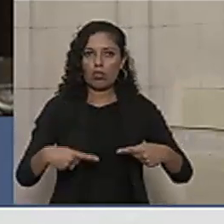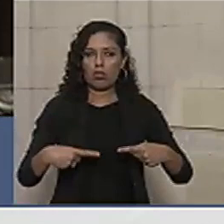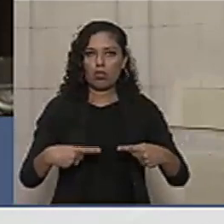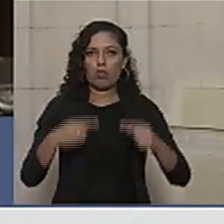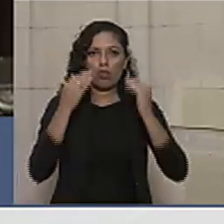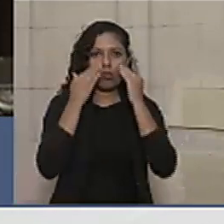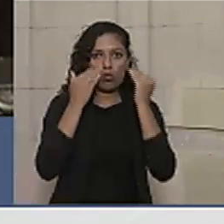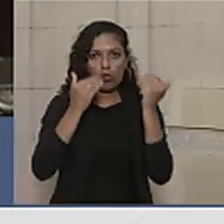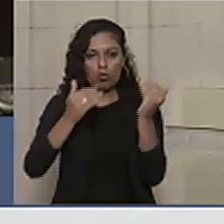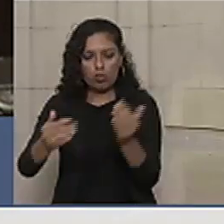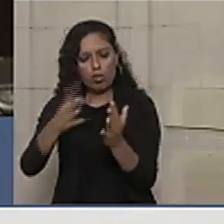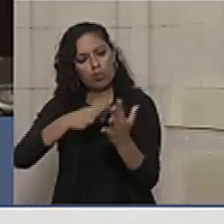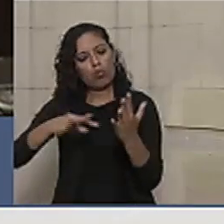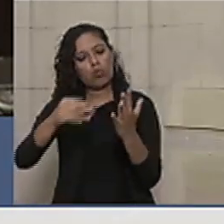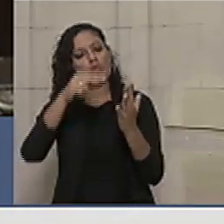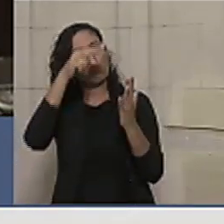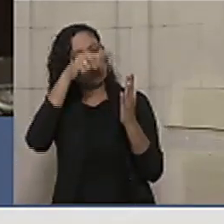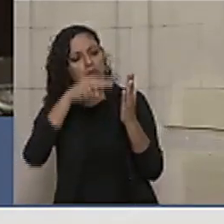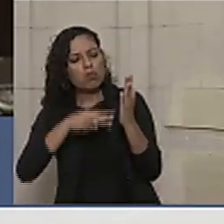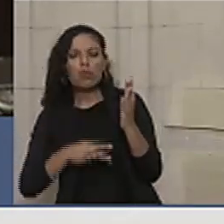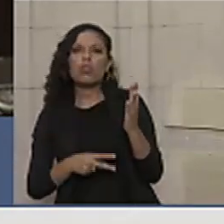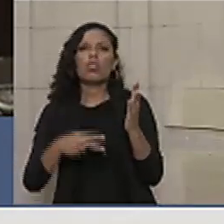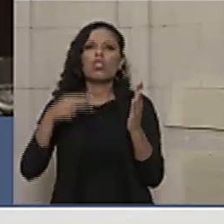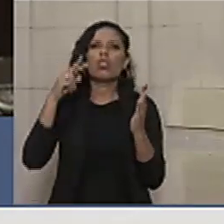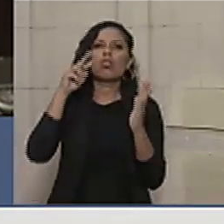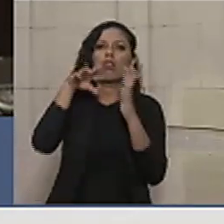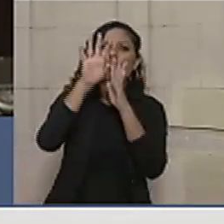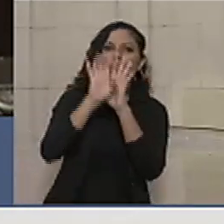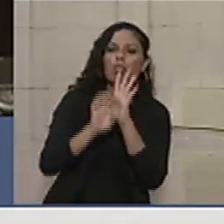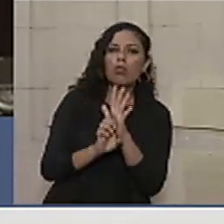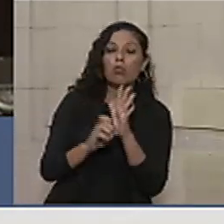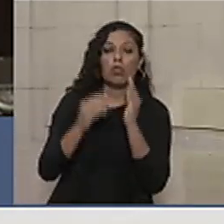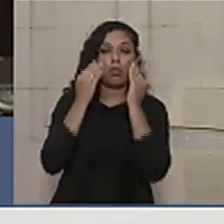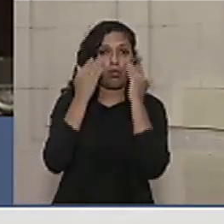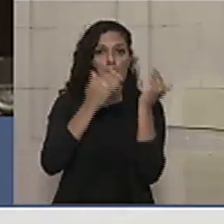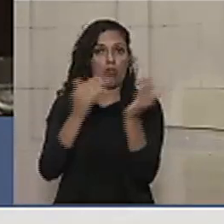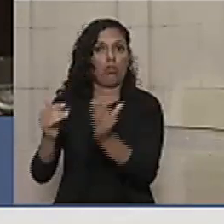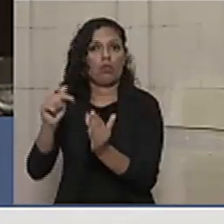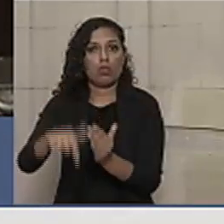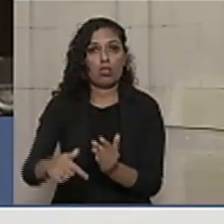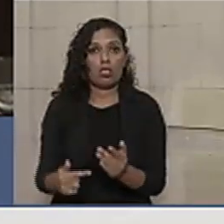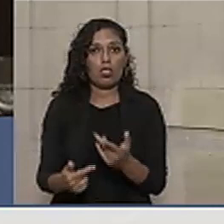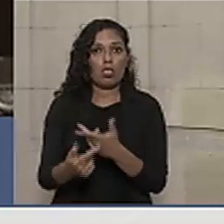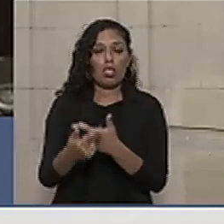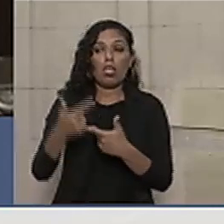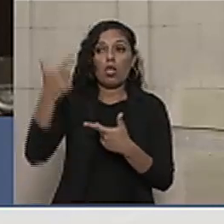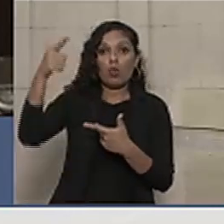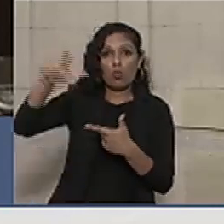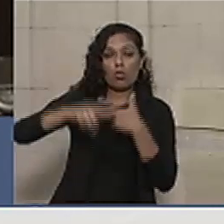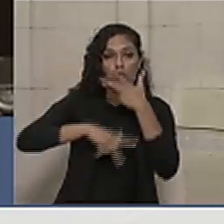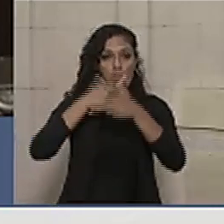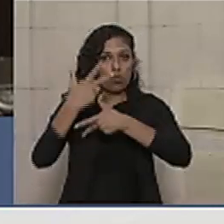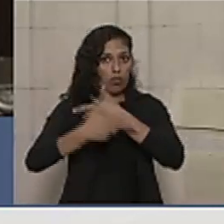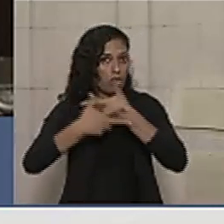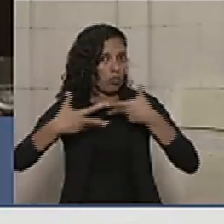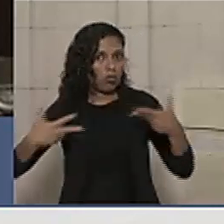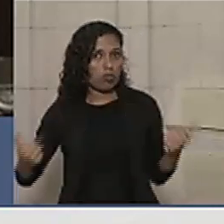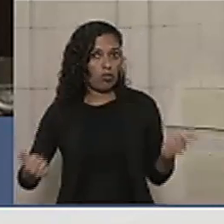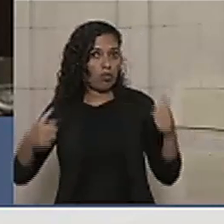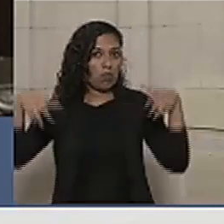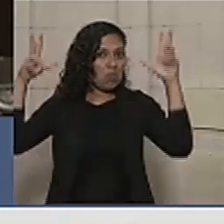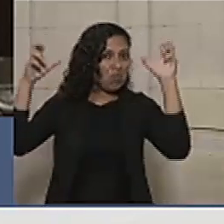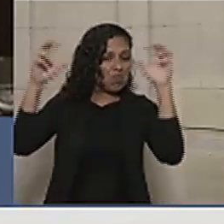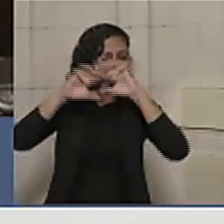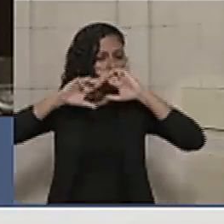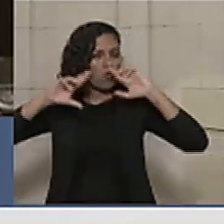a apreciação das emendas que foram colocadas aqui e aquelas que dizem respeito a outras questões